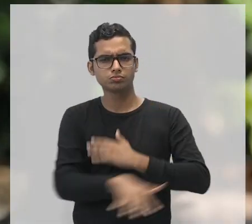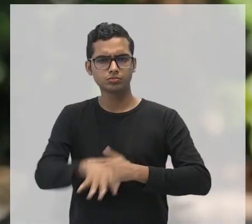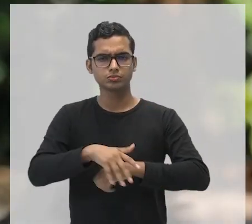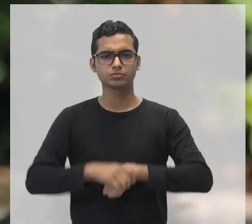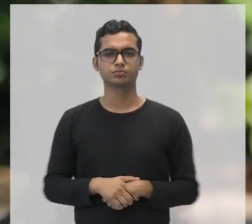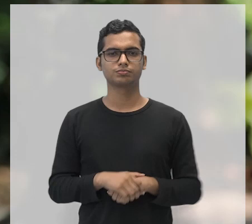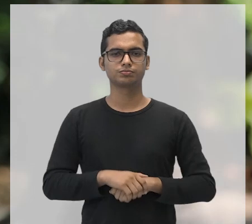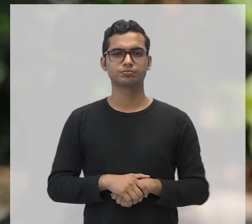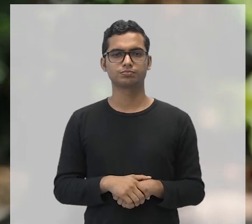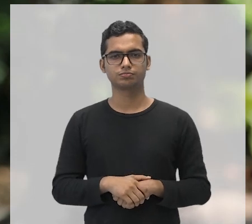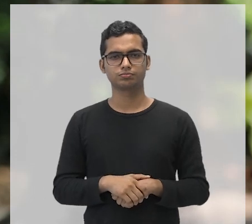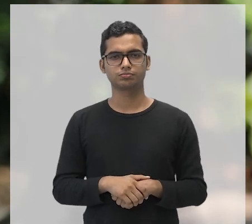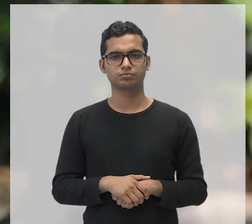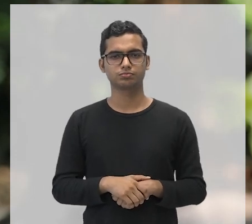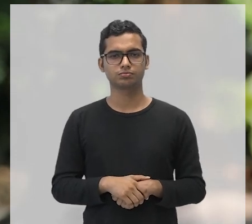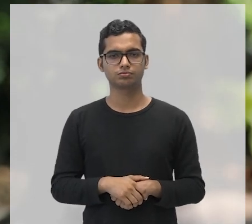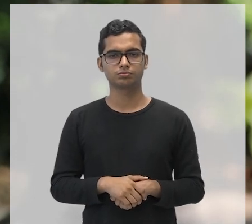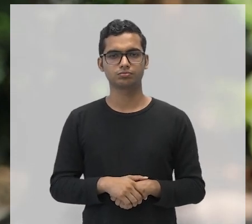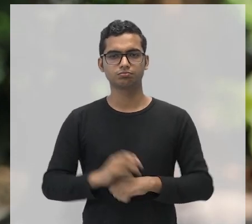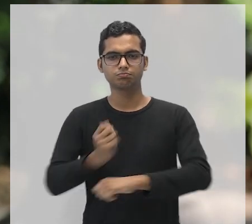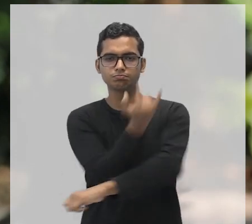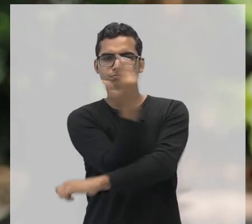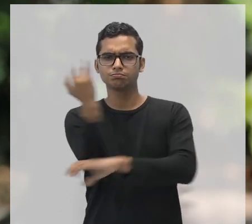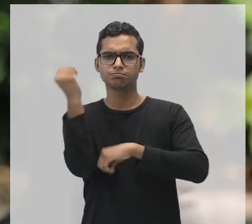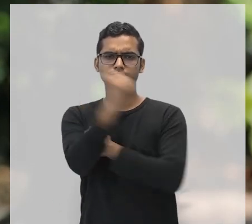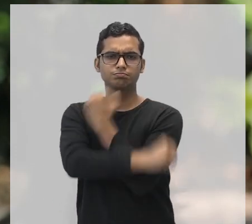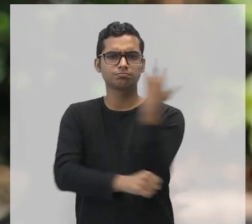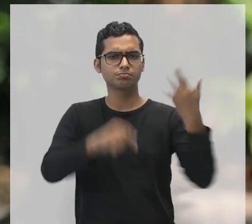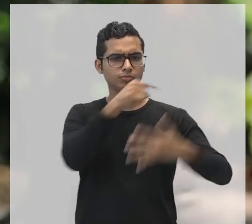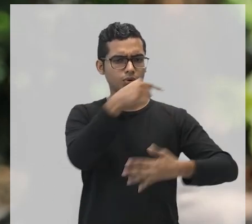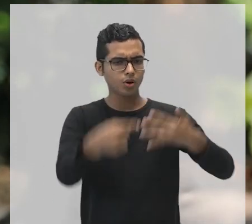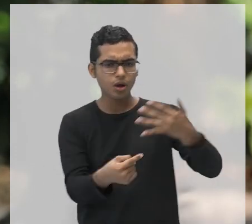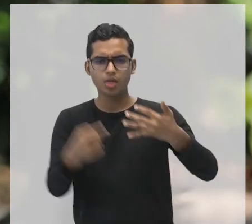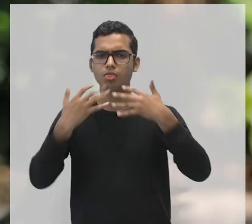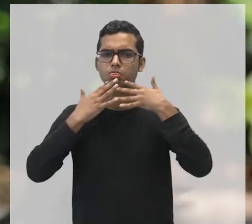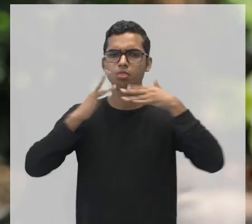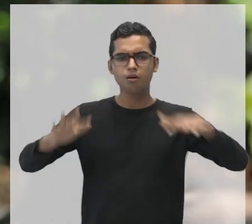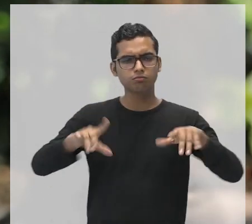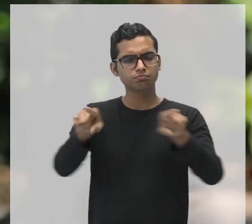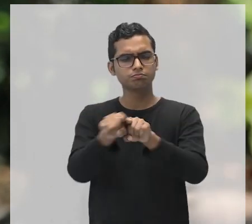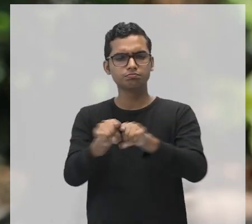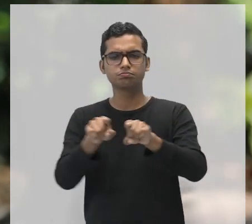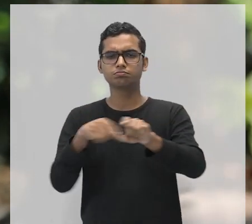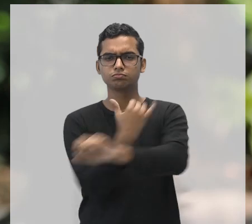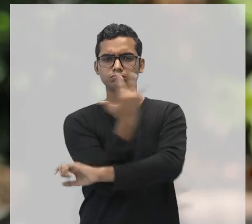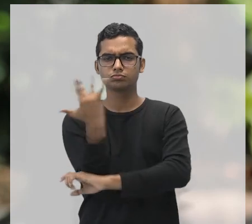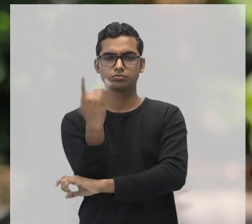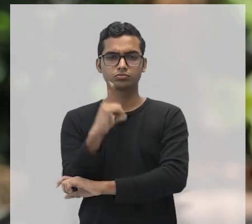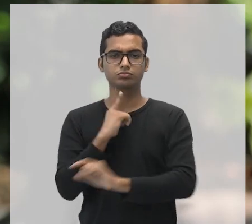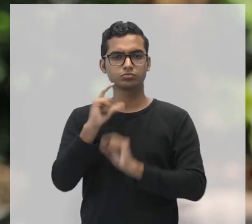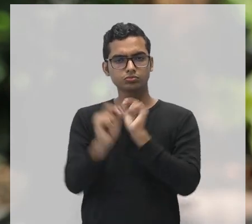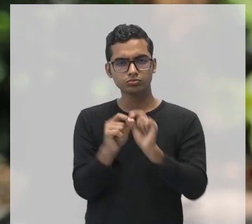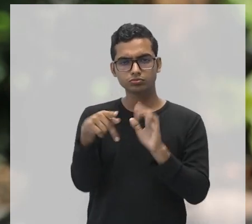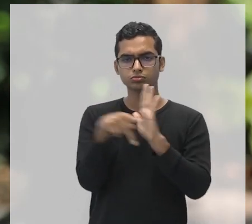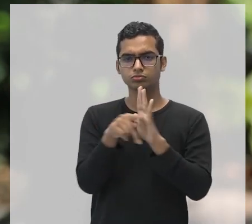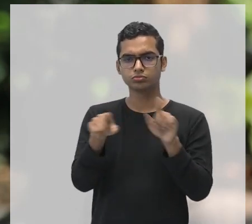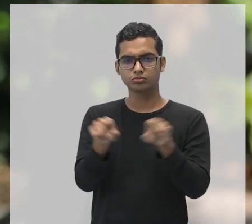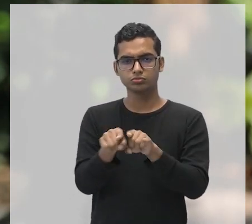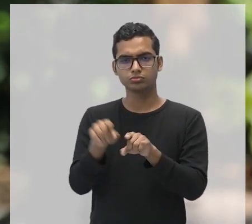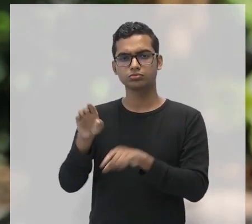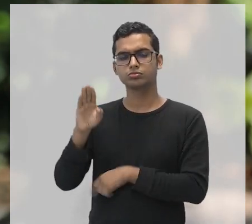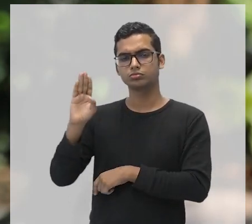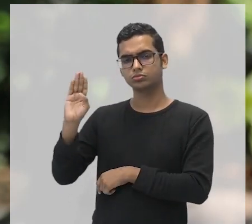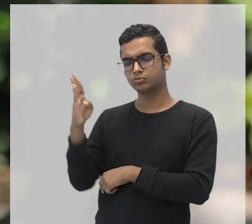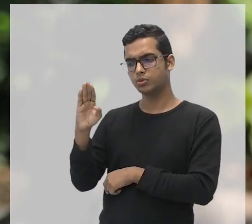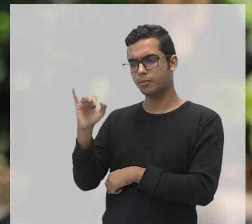que é meio ambiente? É o conjunto de elementos que compõem a natureza e eles são formados pelos componentes